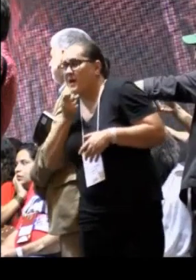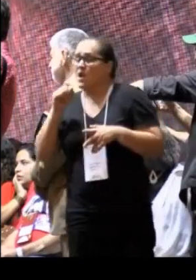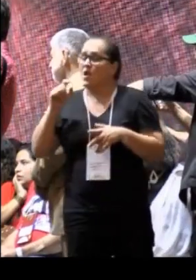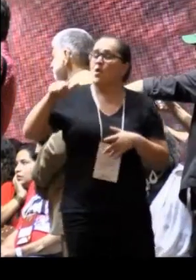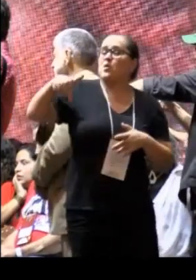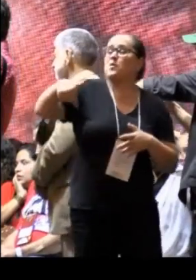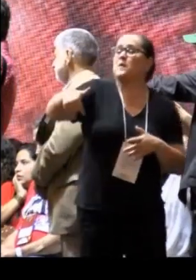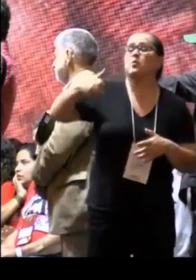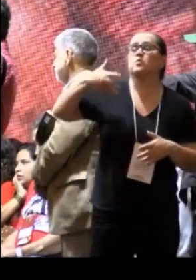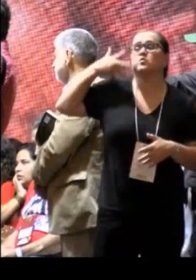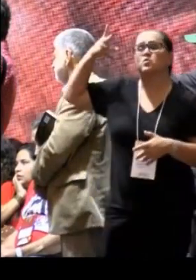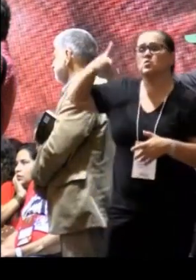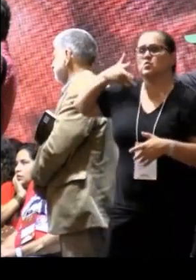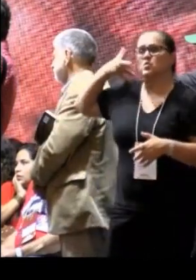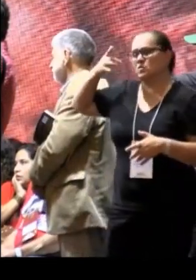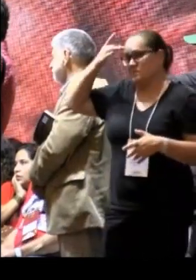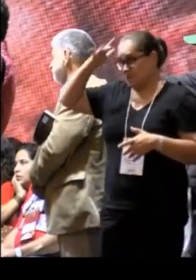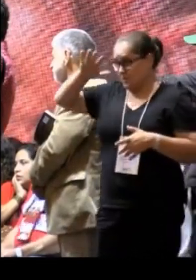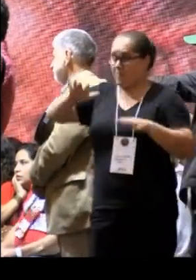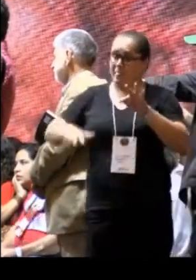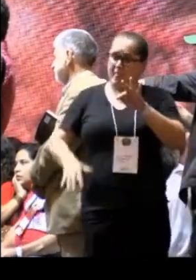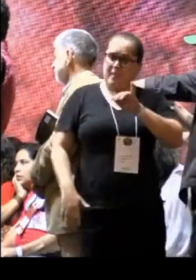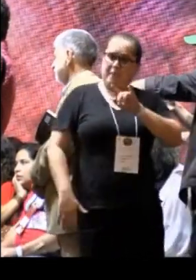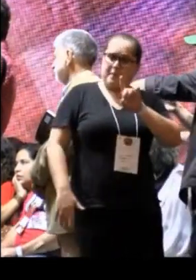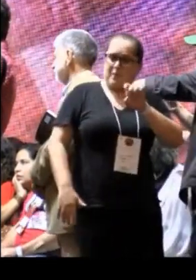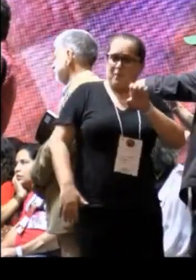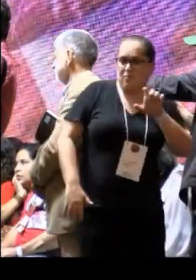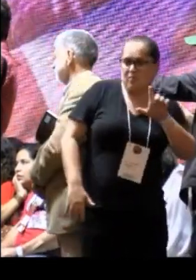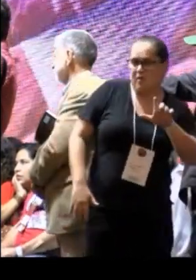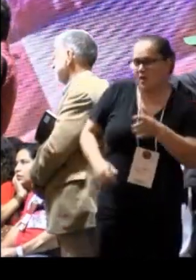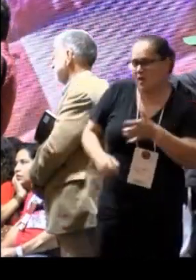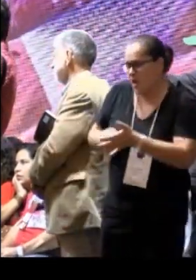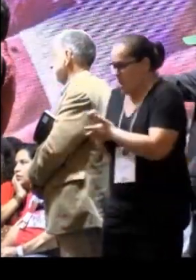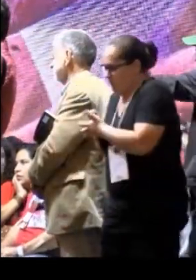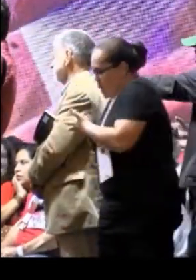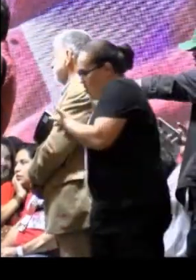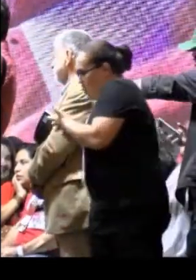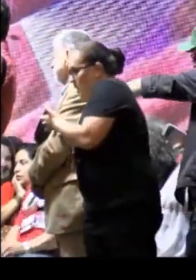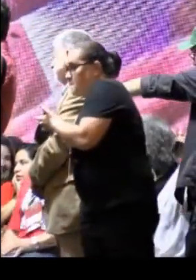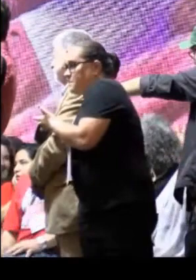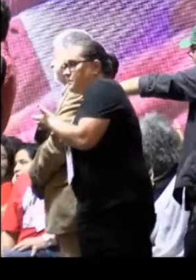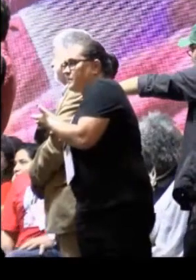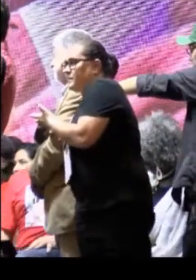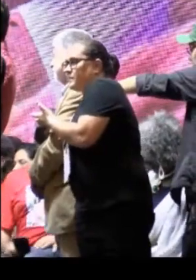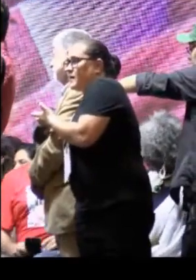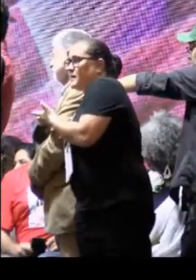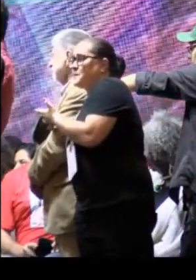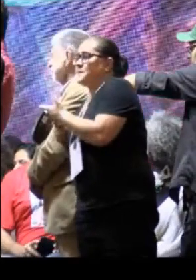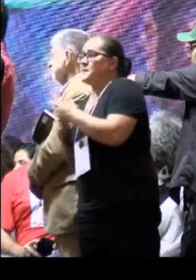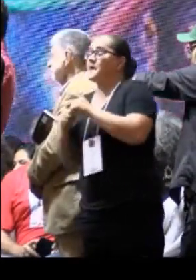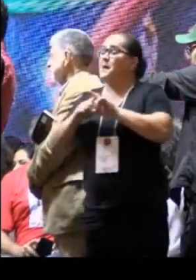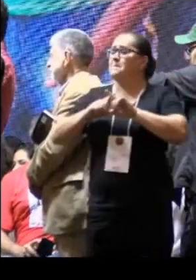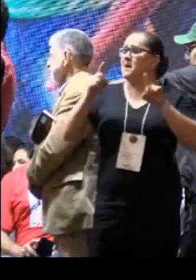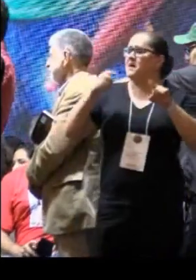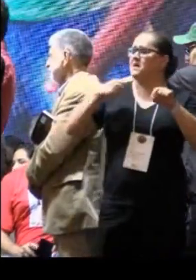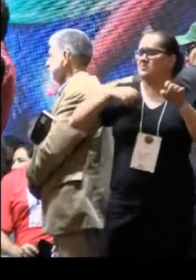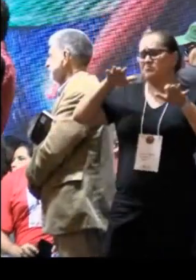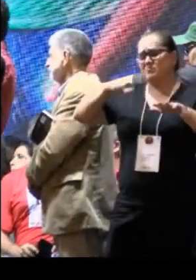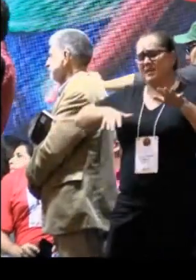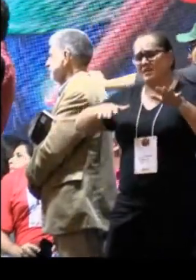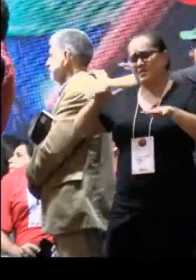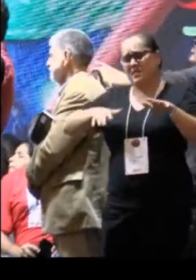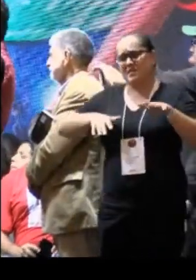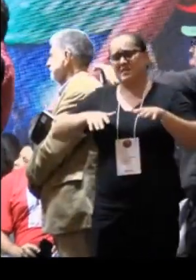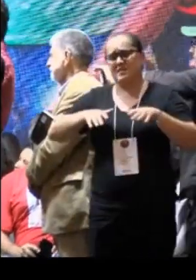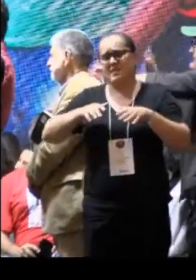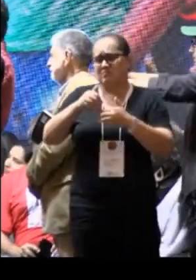com o discurso. Quando o Fidel falava, não, tinha bastante gente escrevendo o que ele falava para publicar. Mas eu, às vezes, nem meu assessor